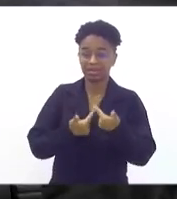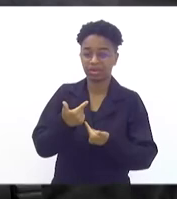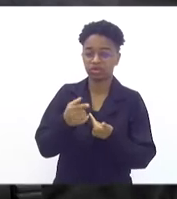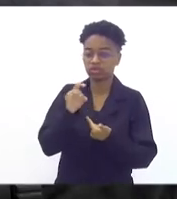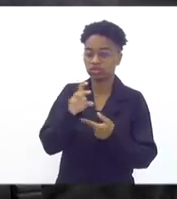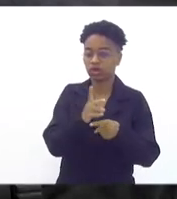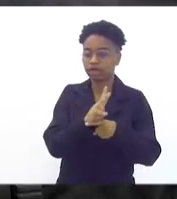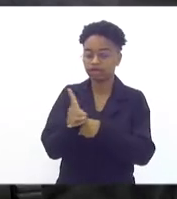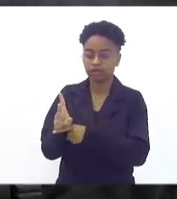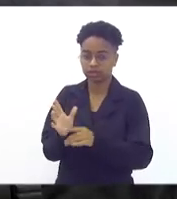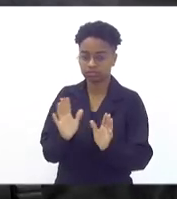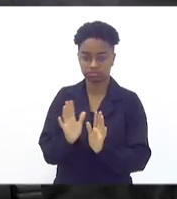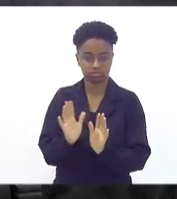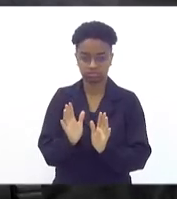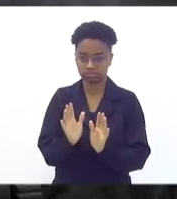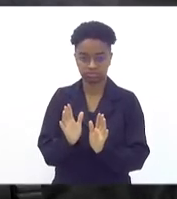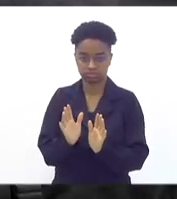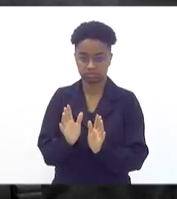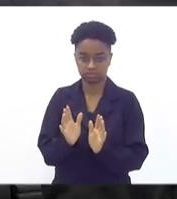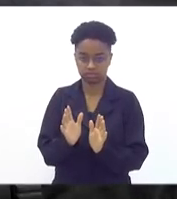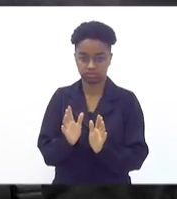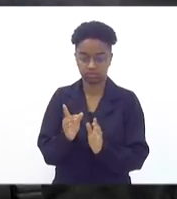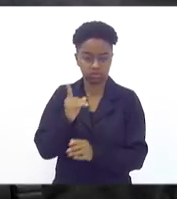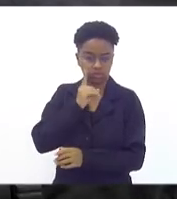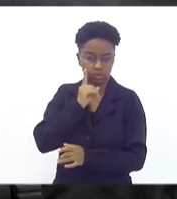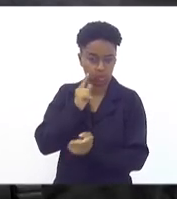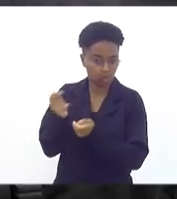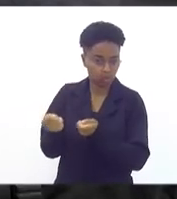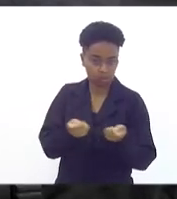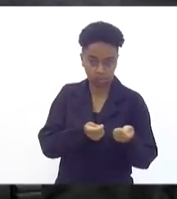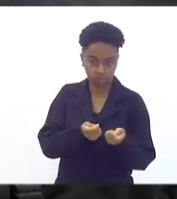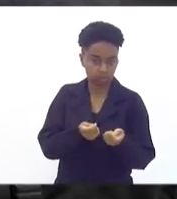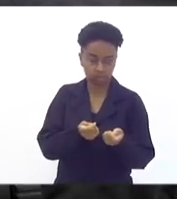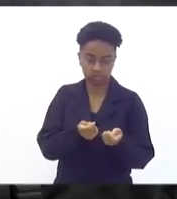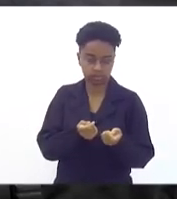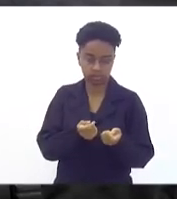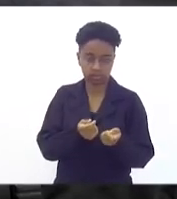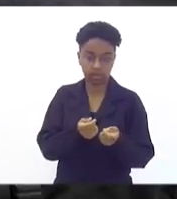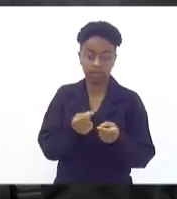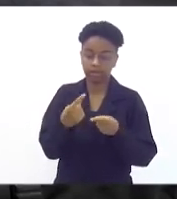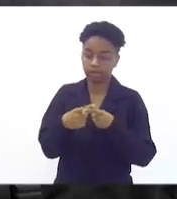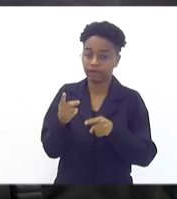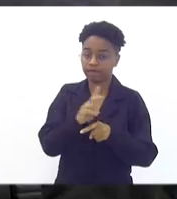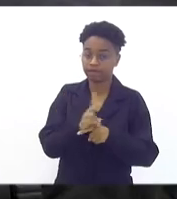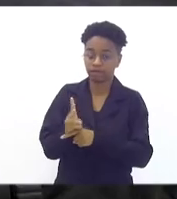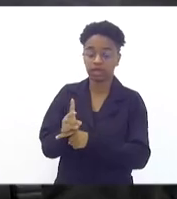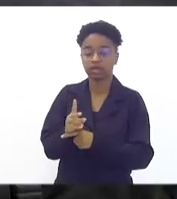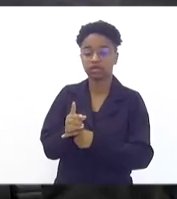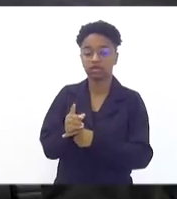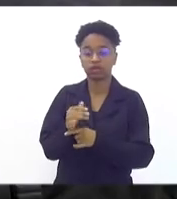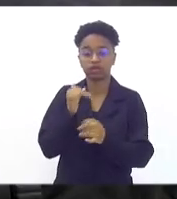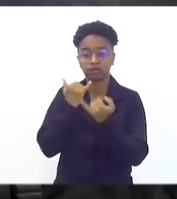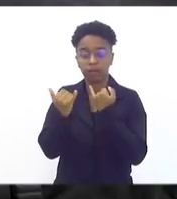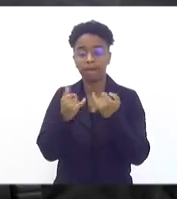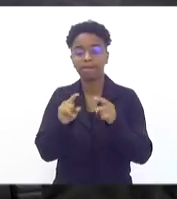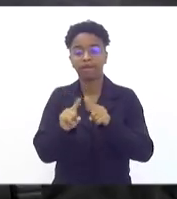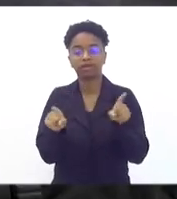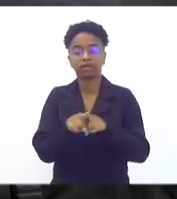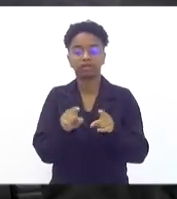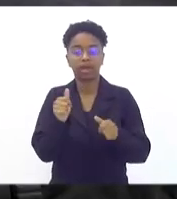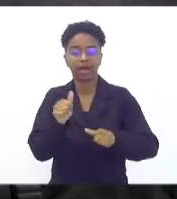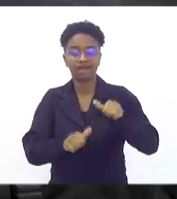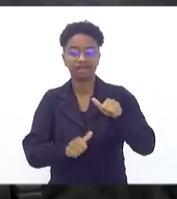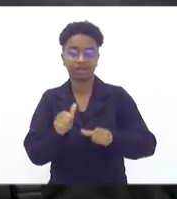da fiscalização do dia a dia aquela fiscalização das informações mas sim uma avaliação